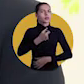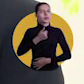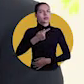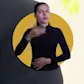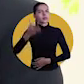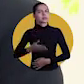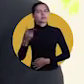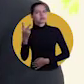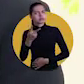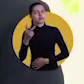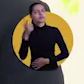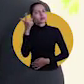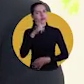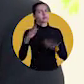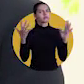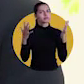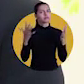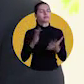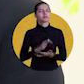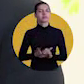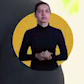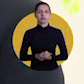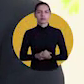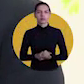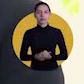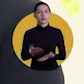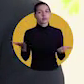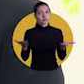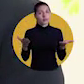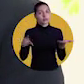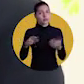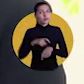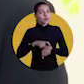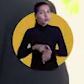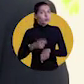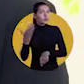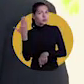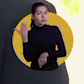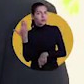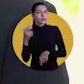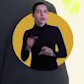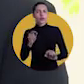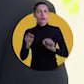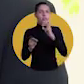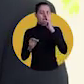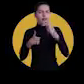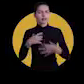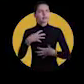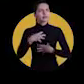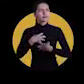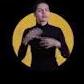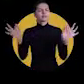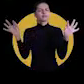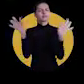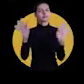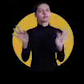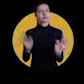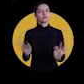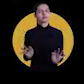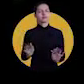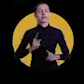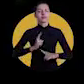Para nós, esse momento, esse ano, foi de uma grande felicidade, um momento